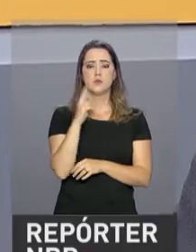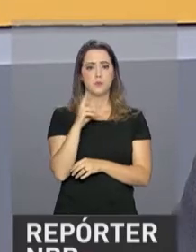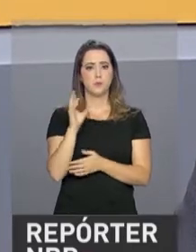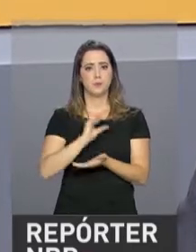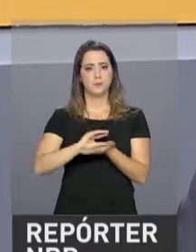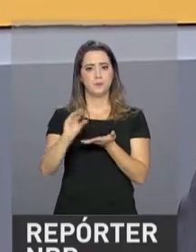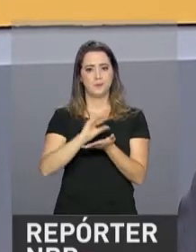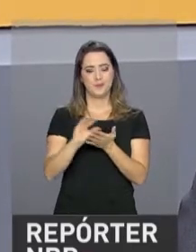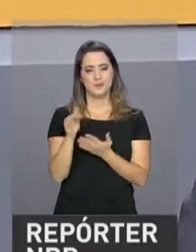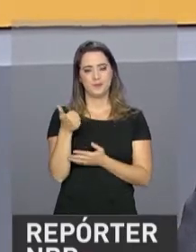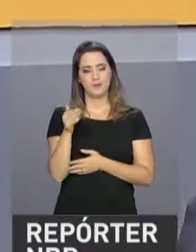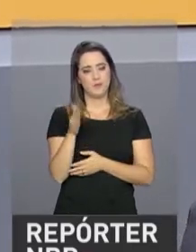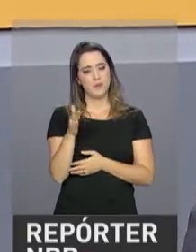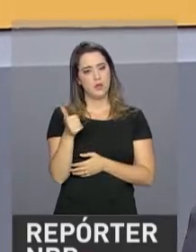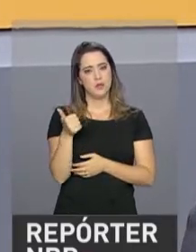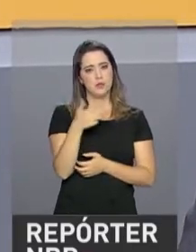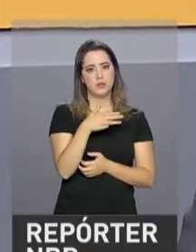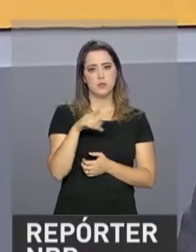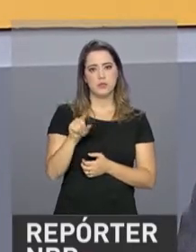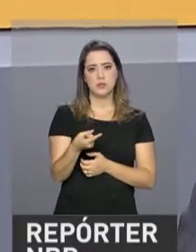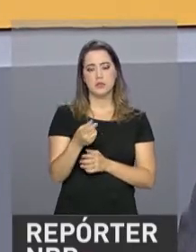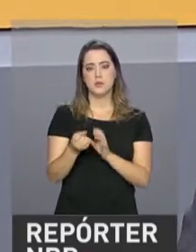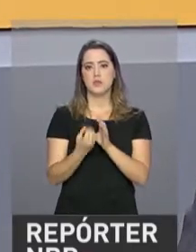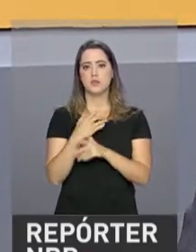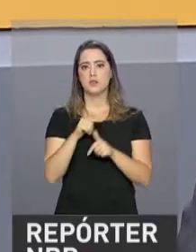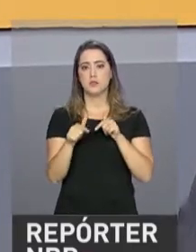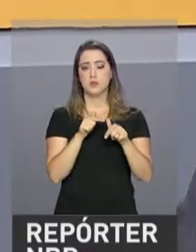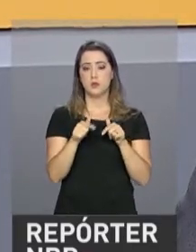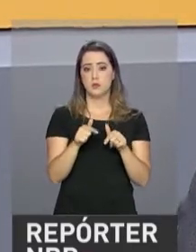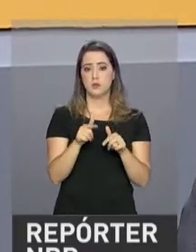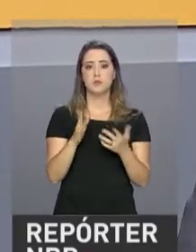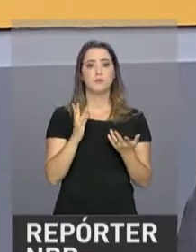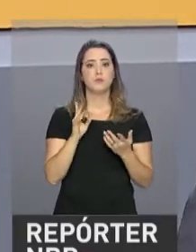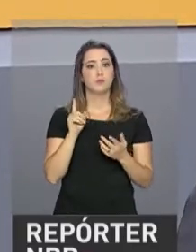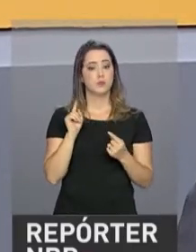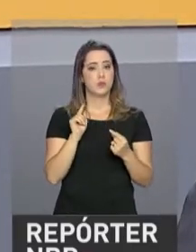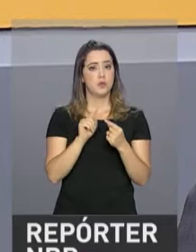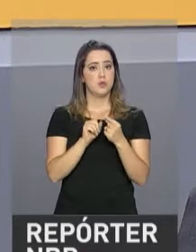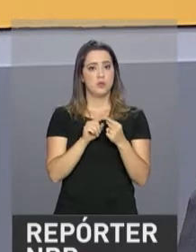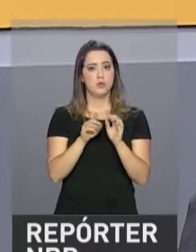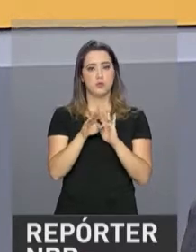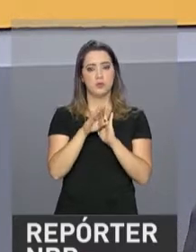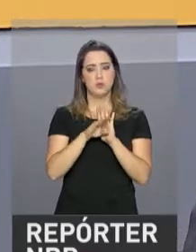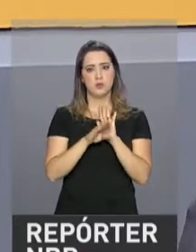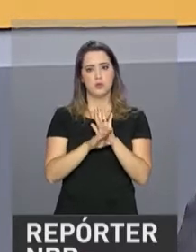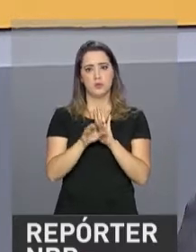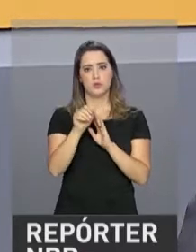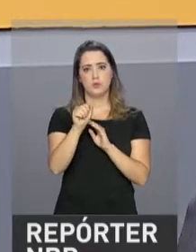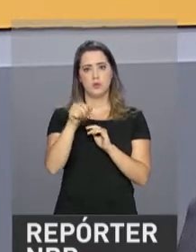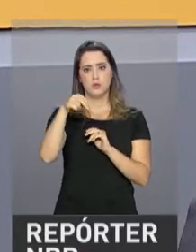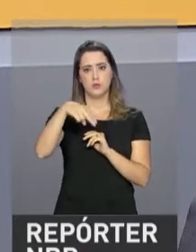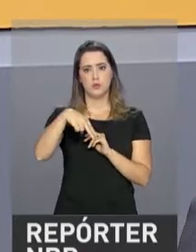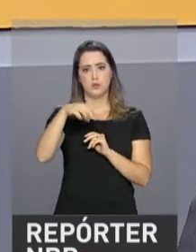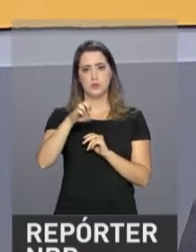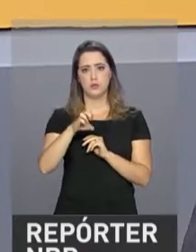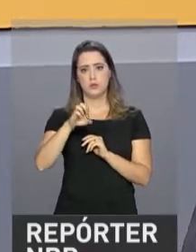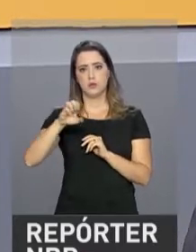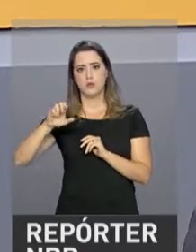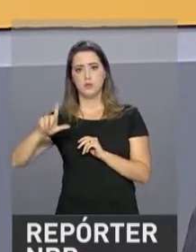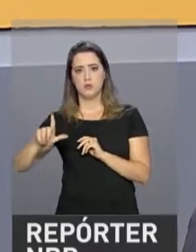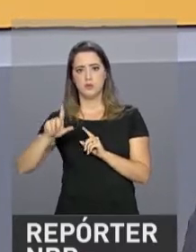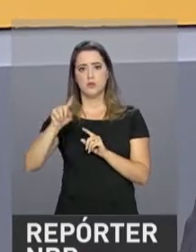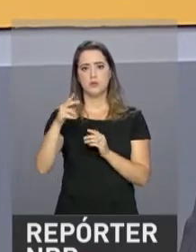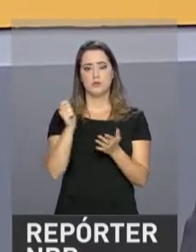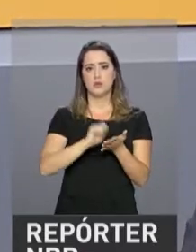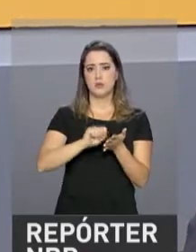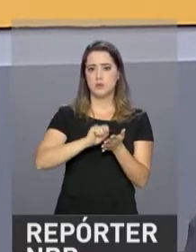investimentos e cerca de 13.600 empregos diretos. De acordo com o cronograma da ANEEL, a assinatura dos contratos deve